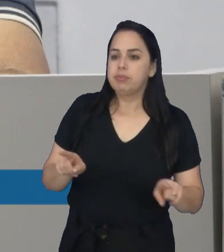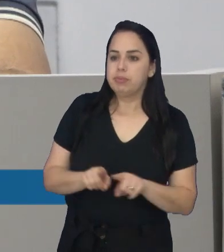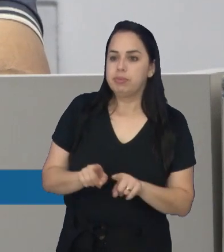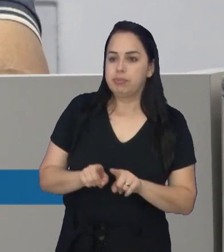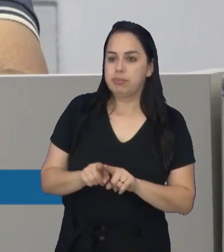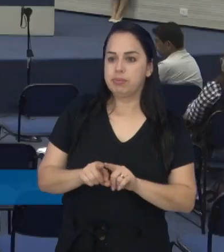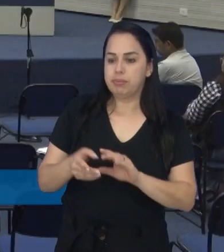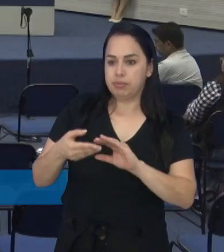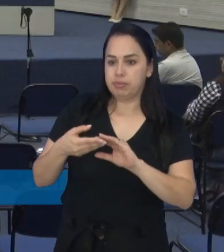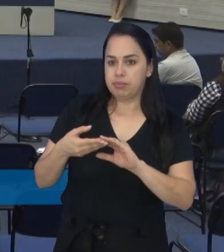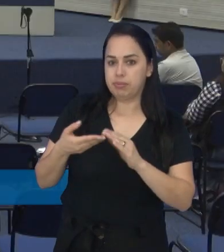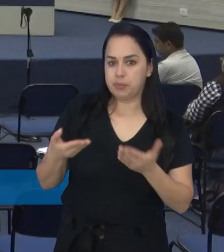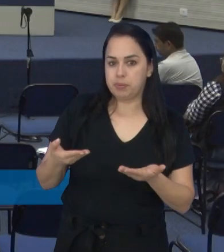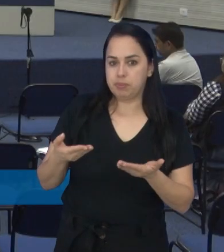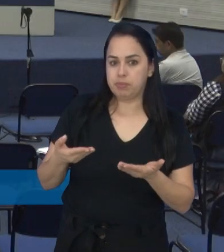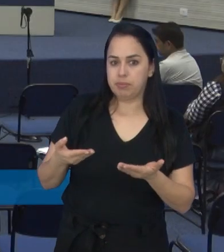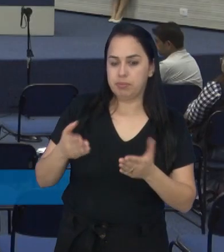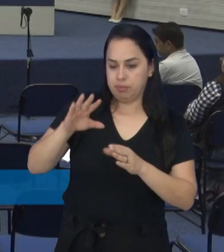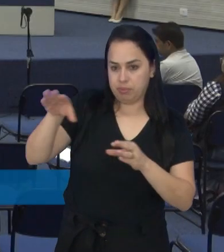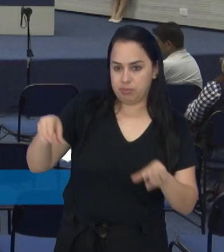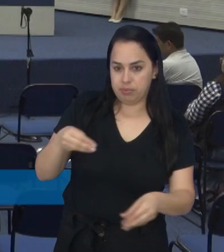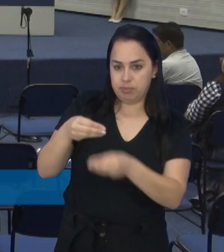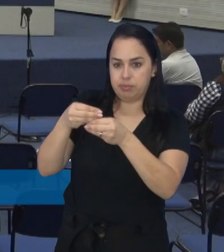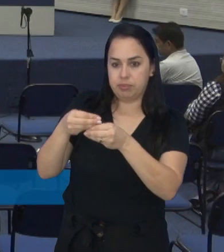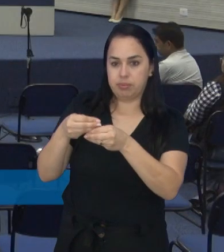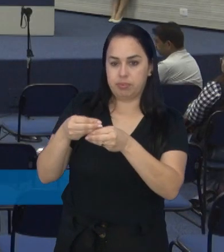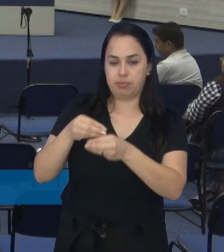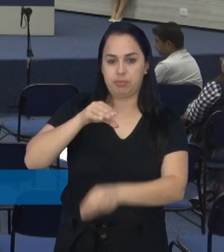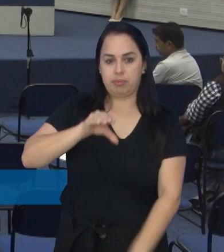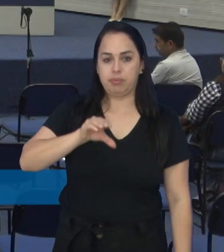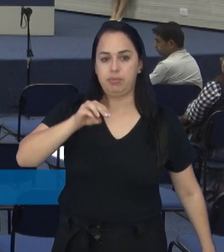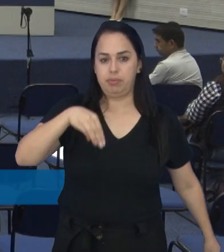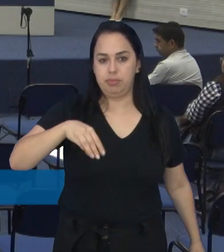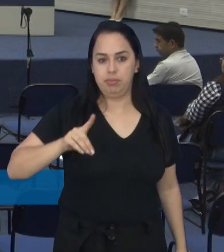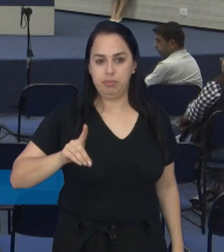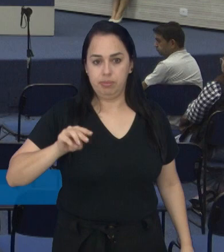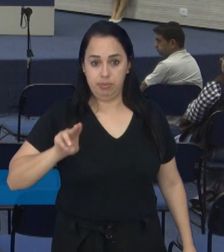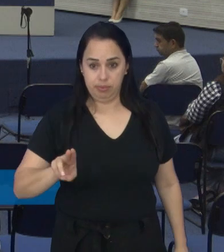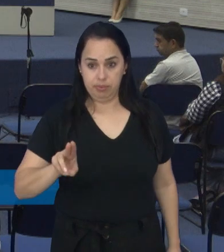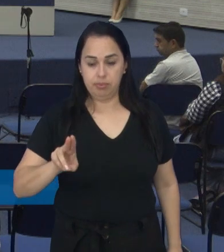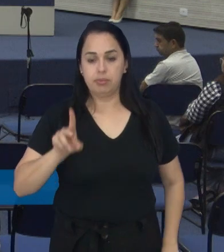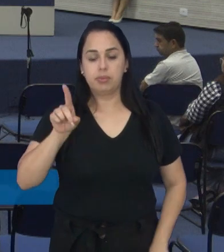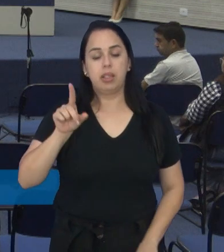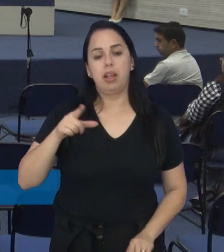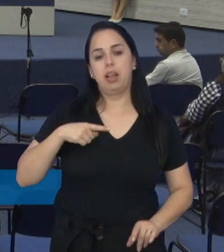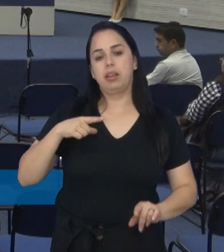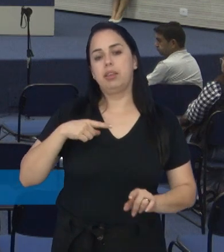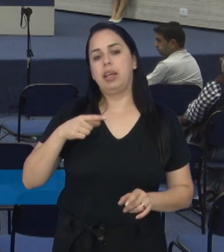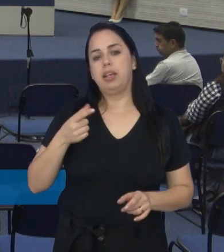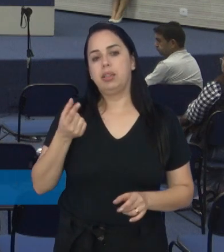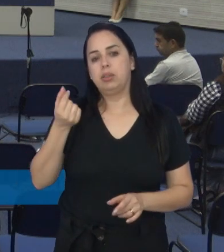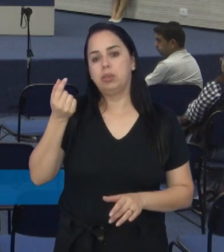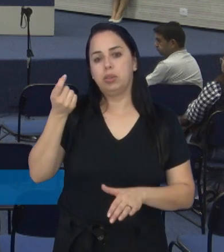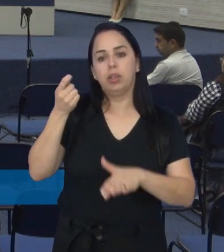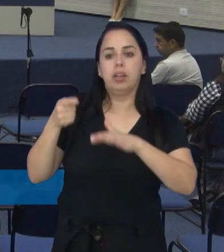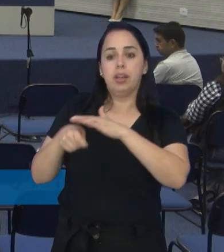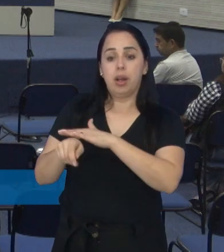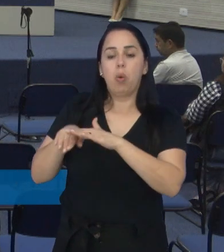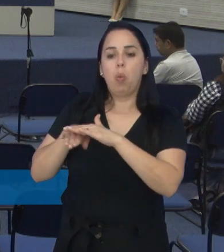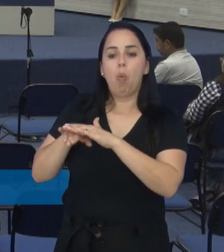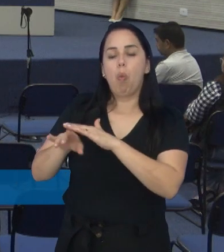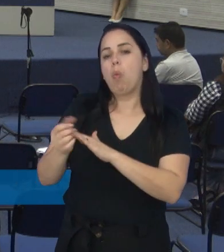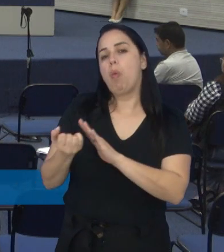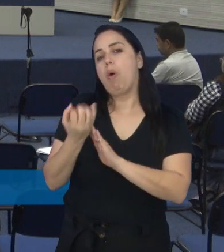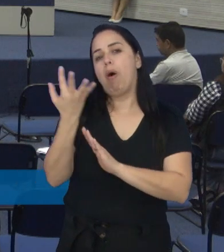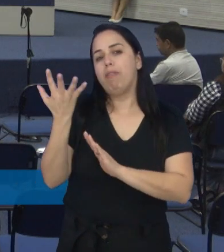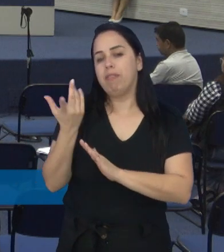complementando tá disponível no cmdu também apresentar os balanços do quanto que tem no Fundo Municipal de desenvolvimento